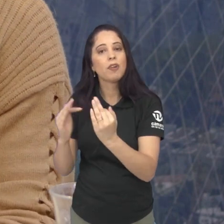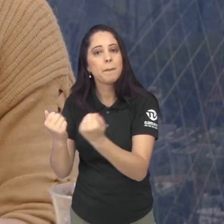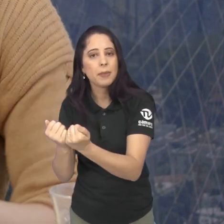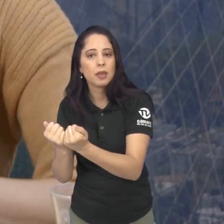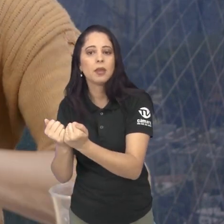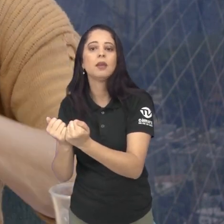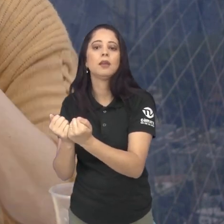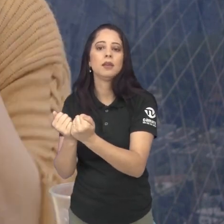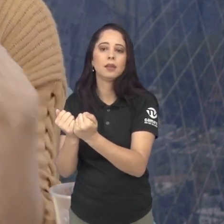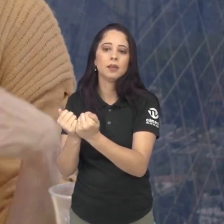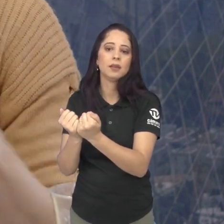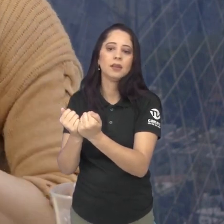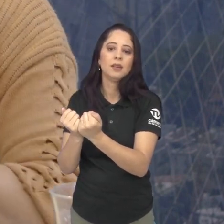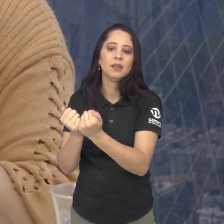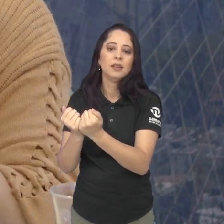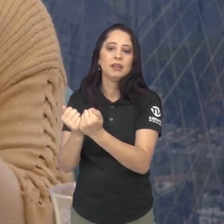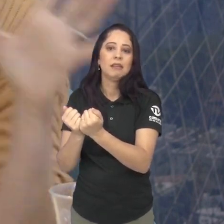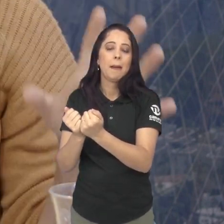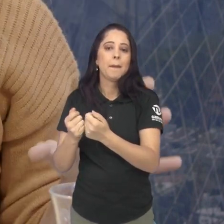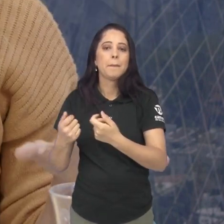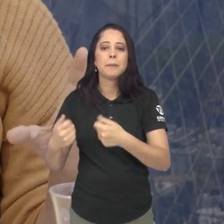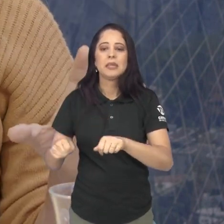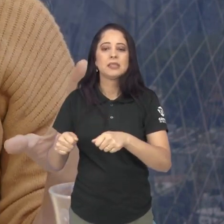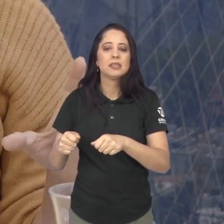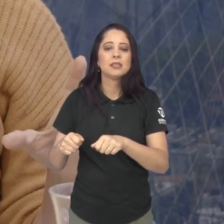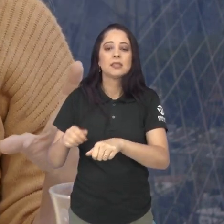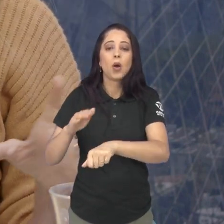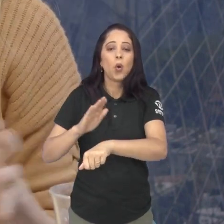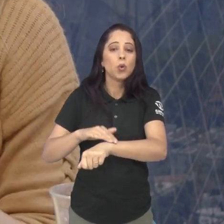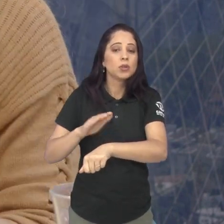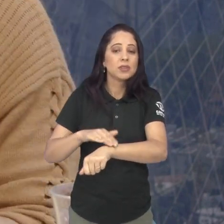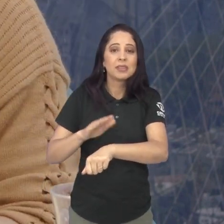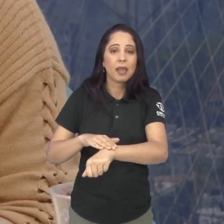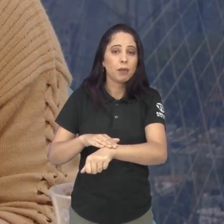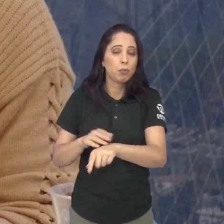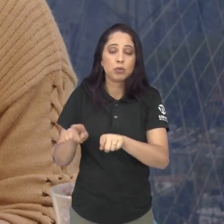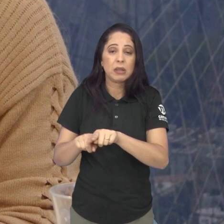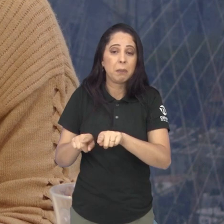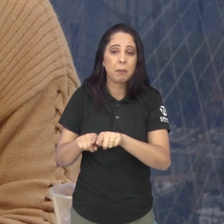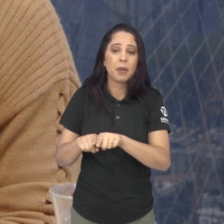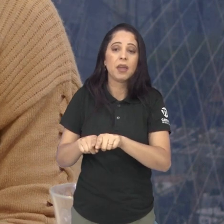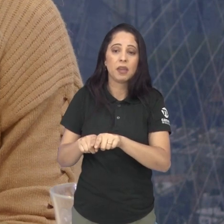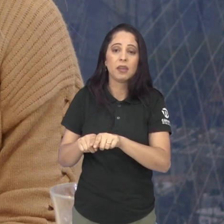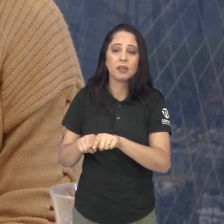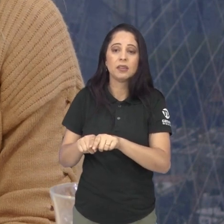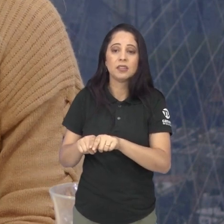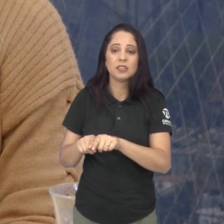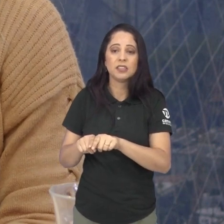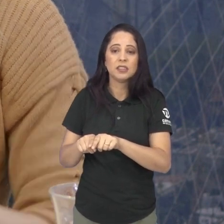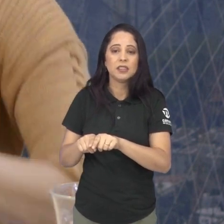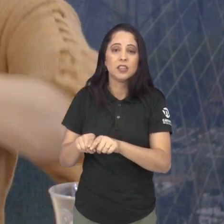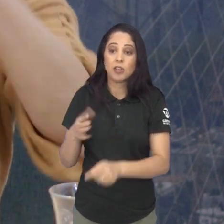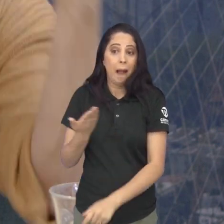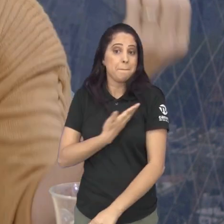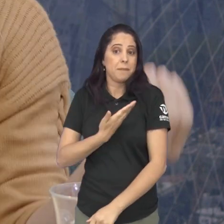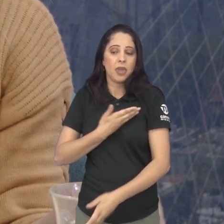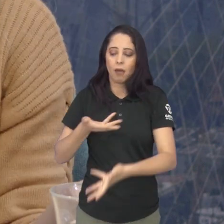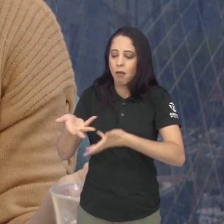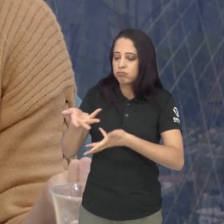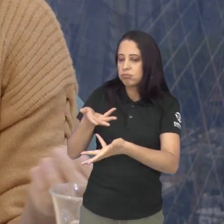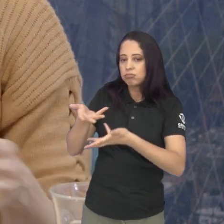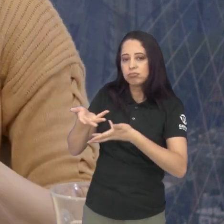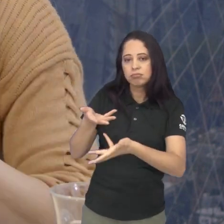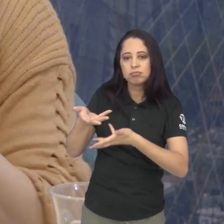seu filho, tenha o seu tempo de ficar fora de contato com todo mundo, tenha o seu tempo de filha, né? Tenha o seu tempo de